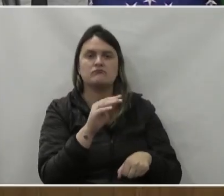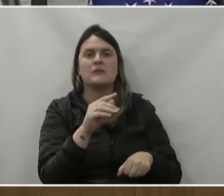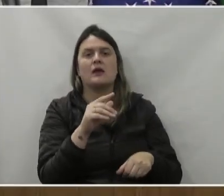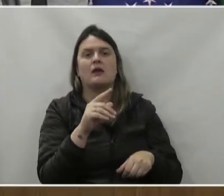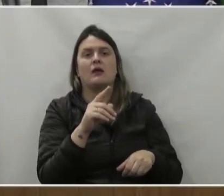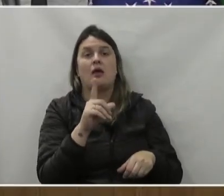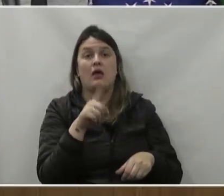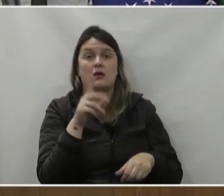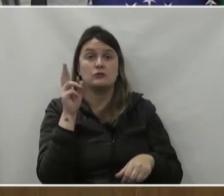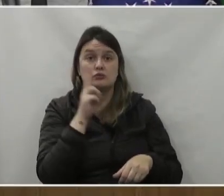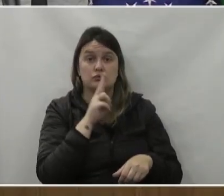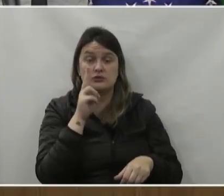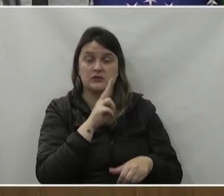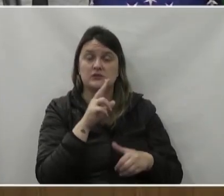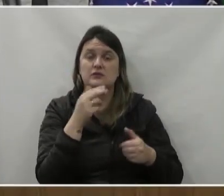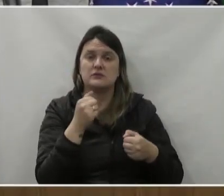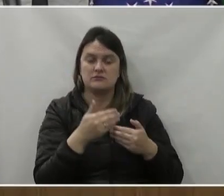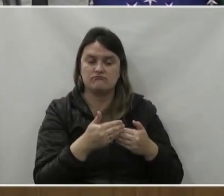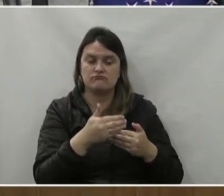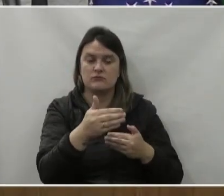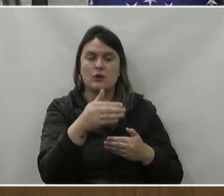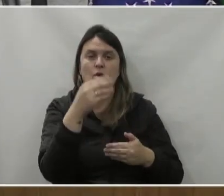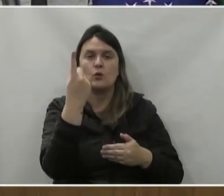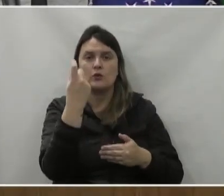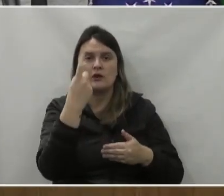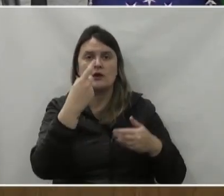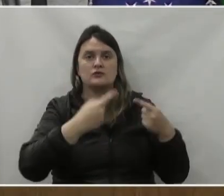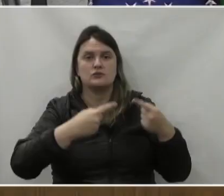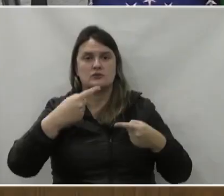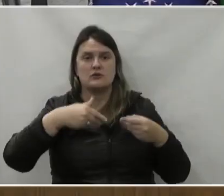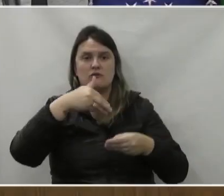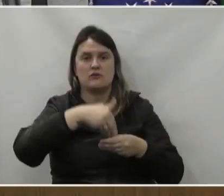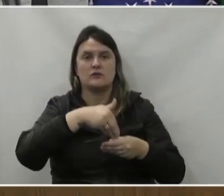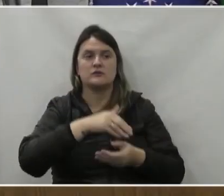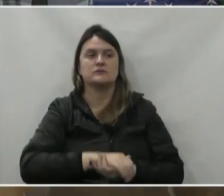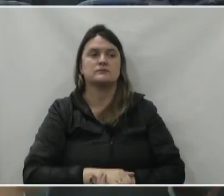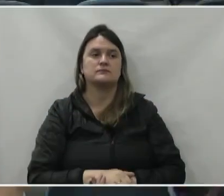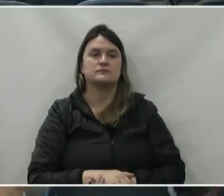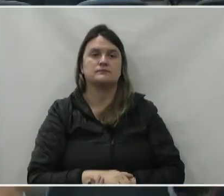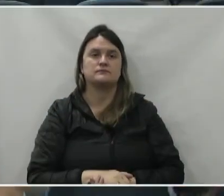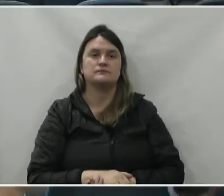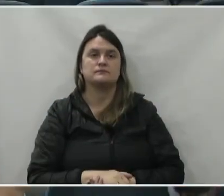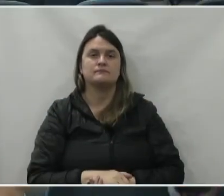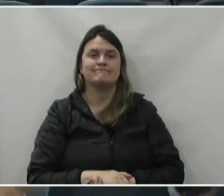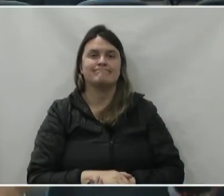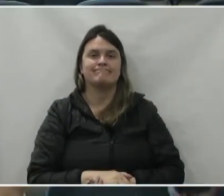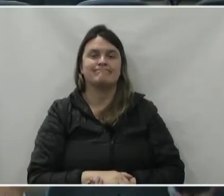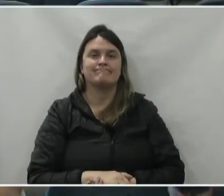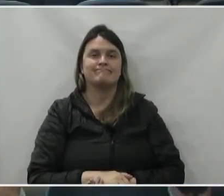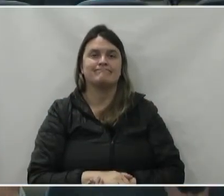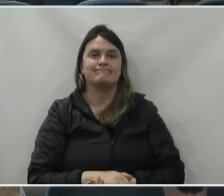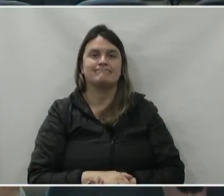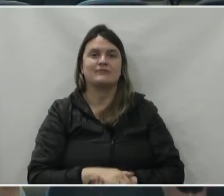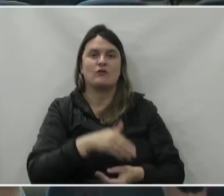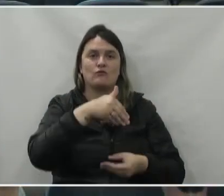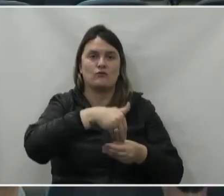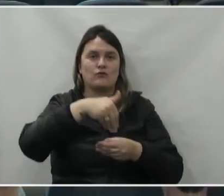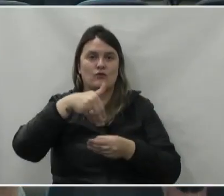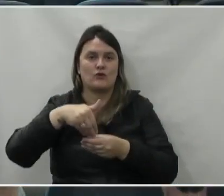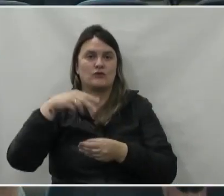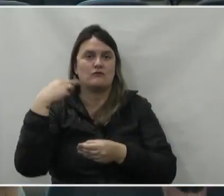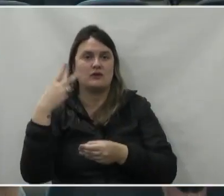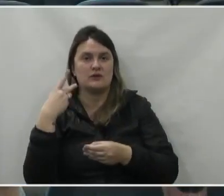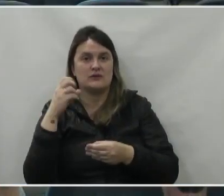em regime de urgência, deve seguir para a única discussão e votação. É o parecer. Em discussão? Em votação,